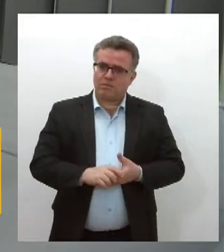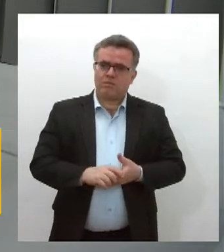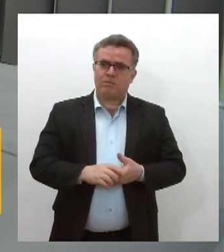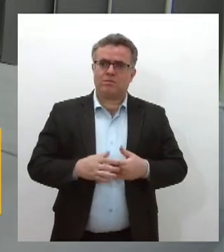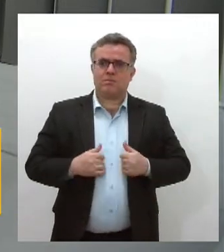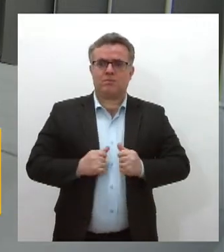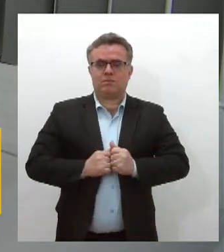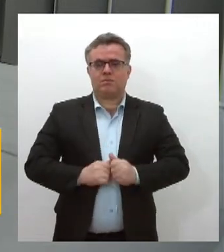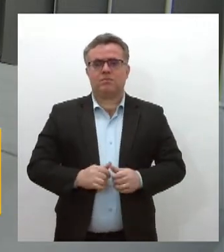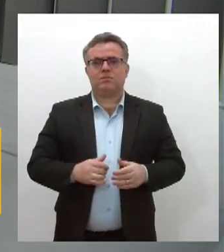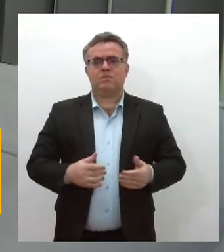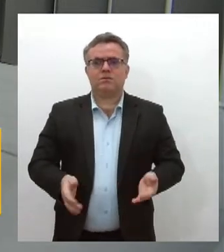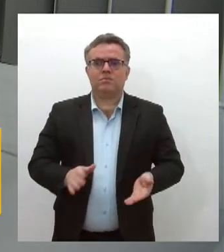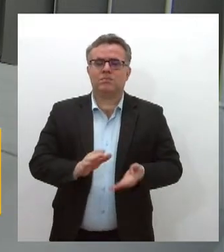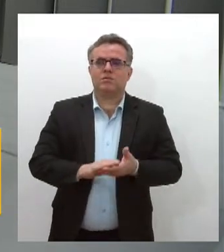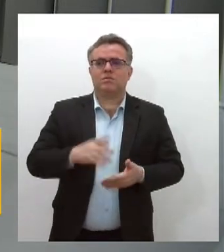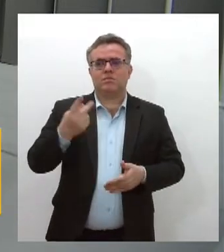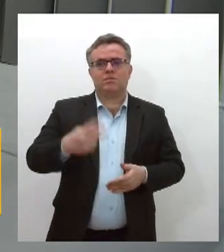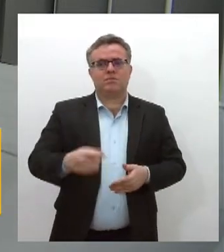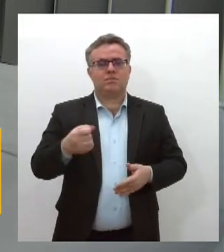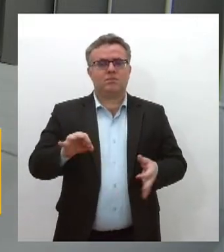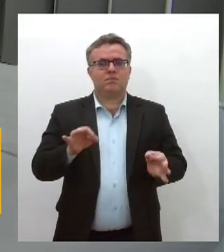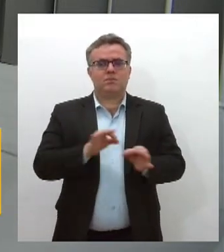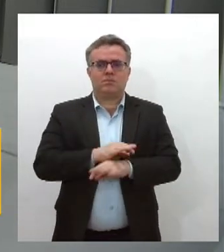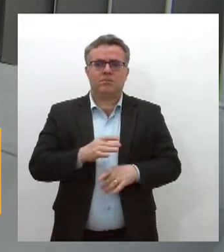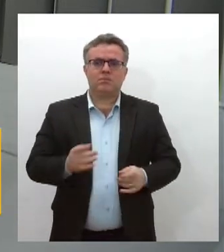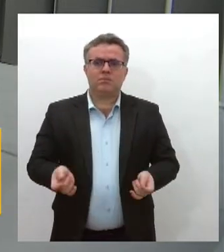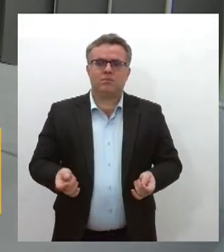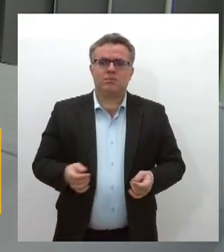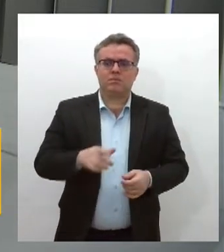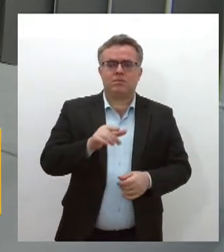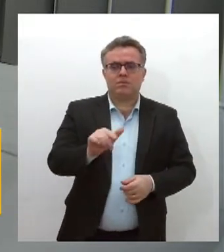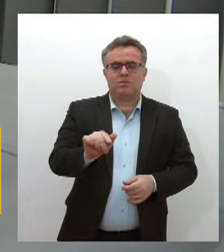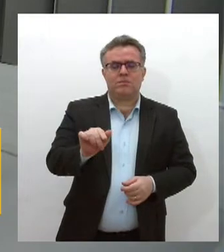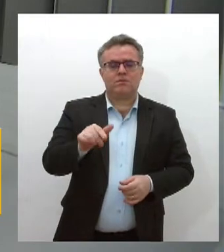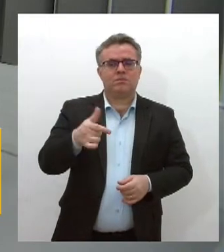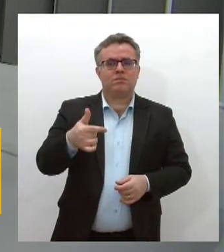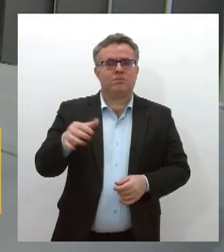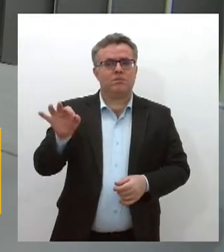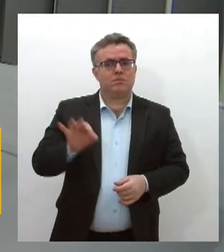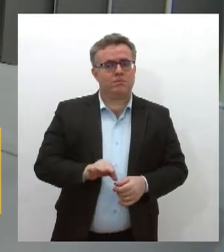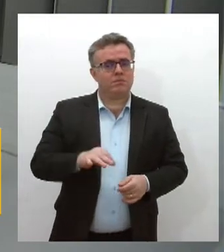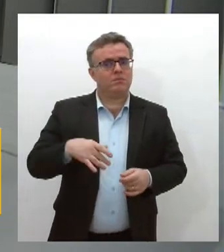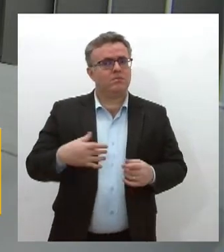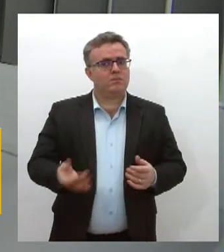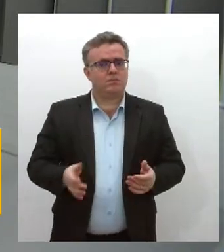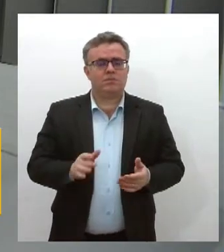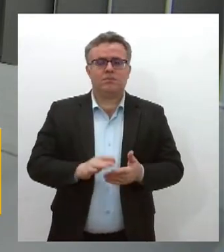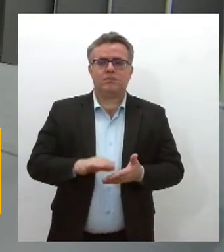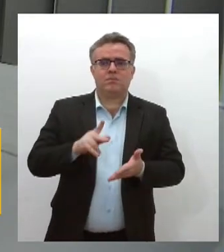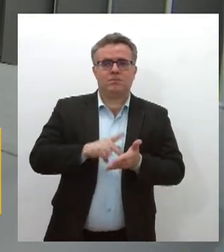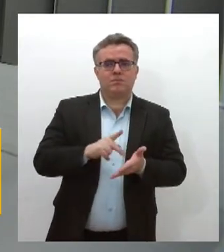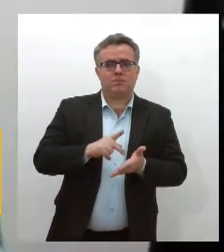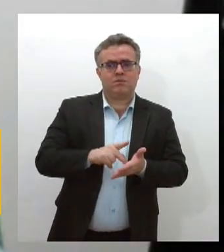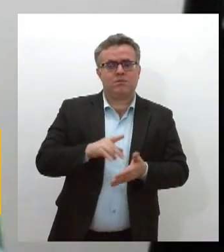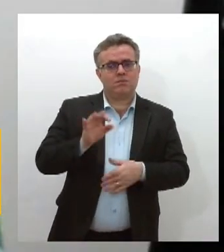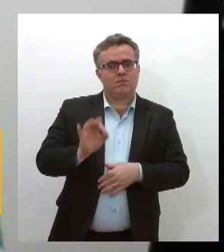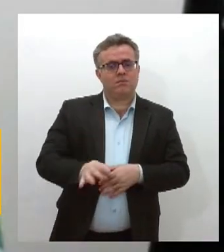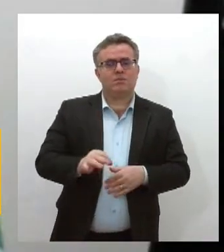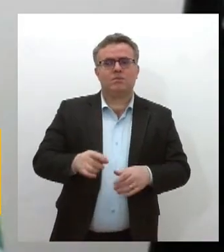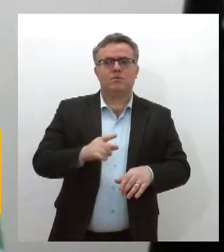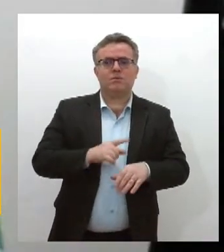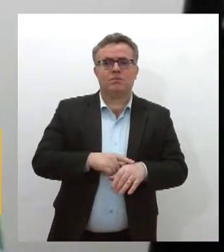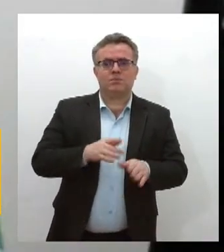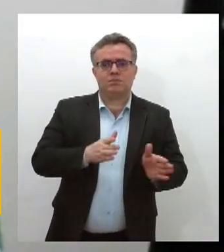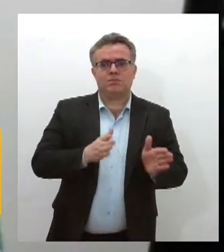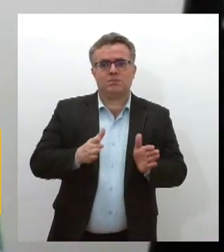No caso de Sergipe, a gente está com 72% da população recenseada. Então, na verdade, a gente está dentro do prazo e a gente acredita